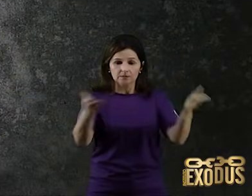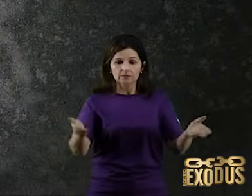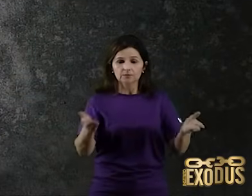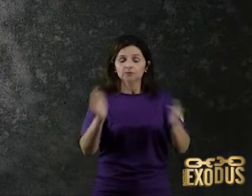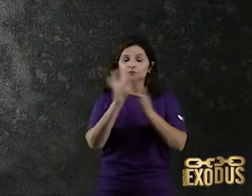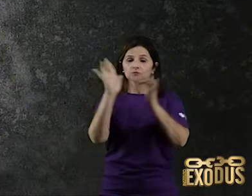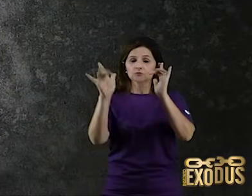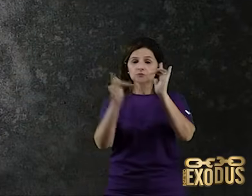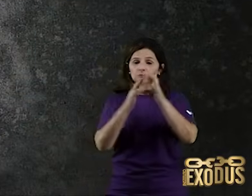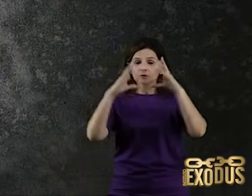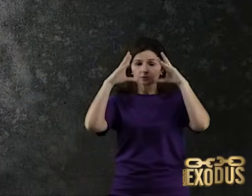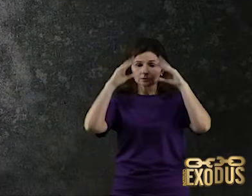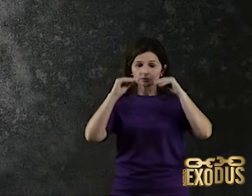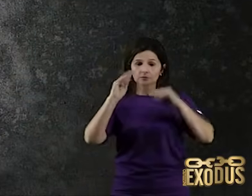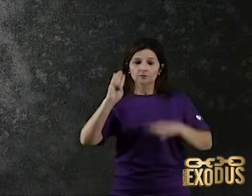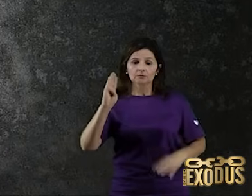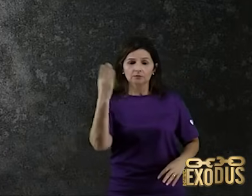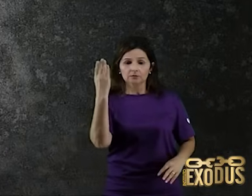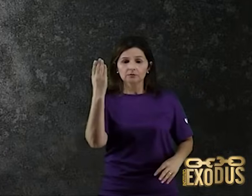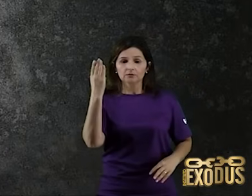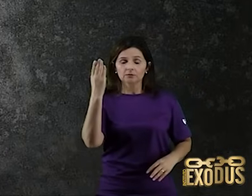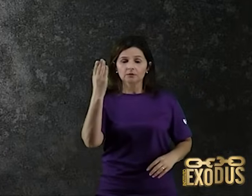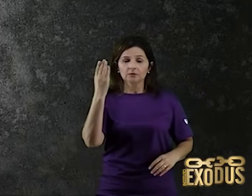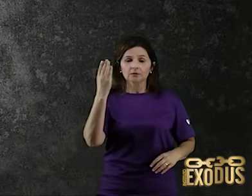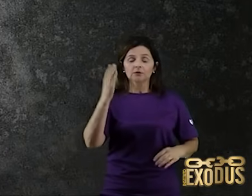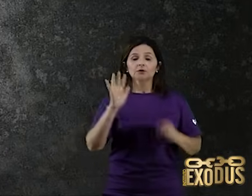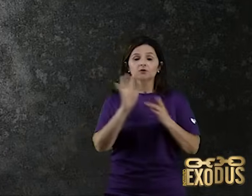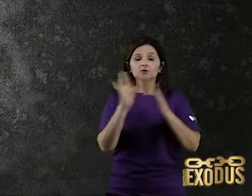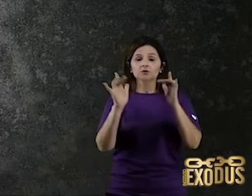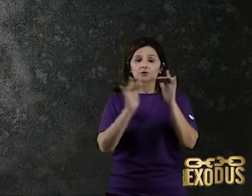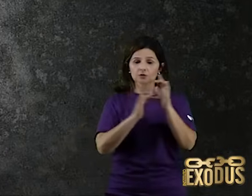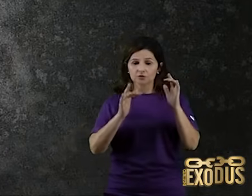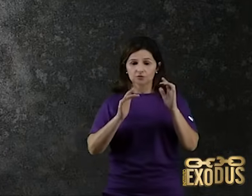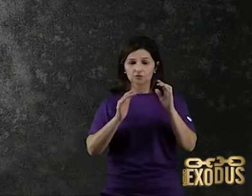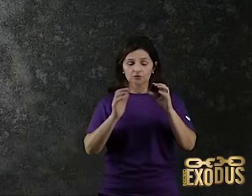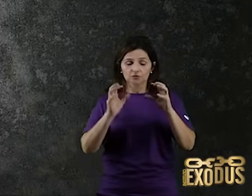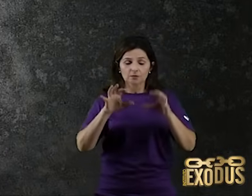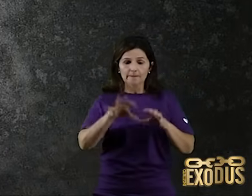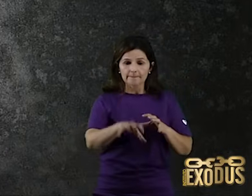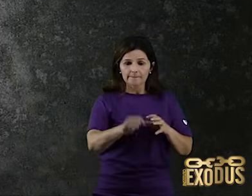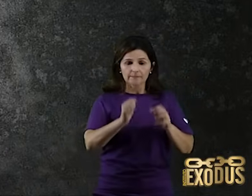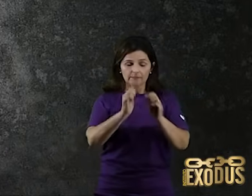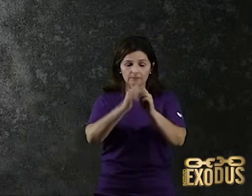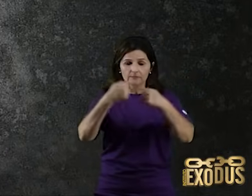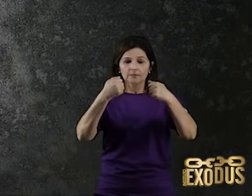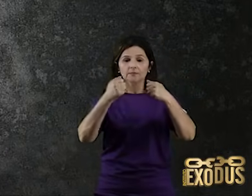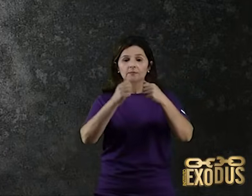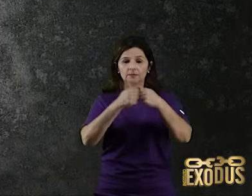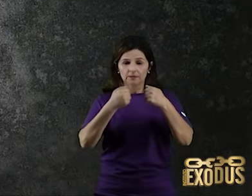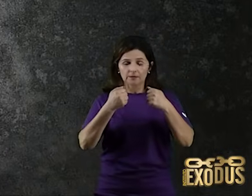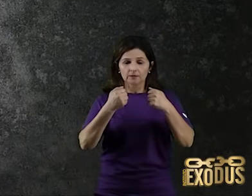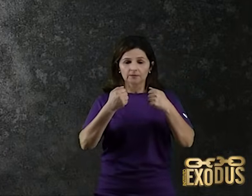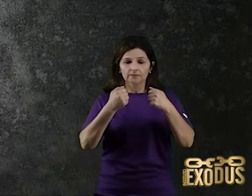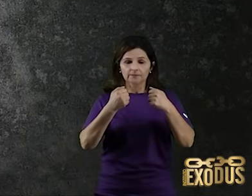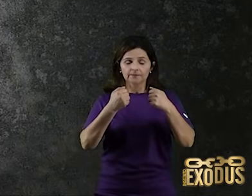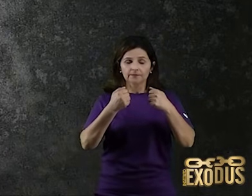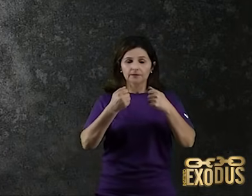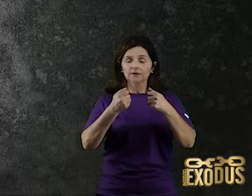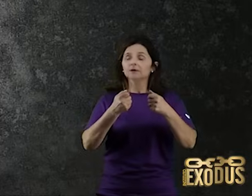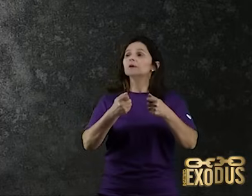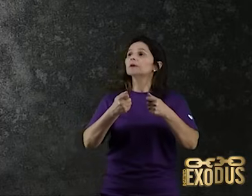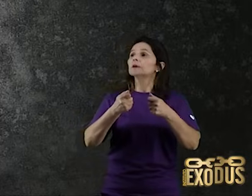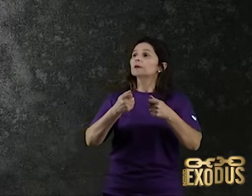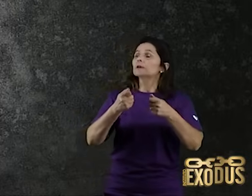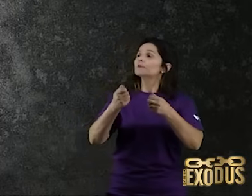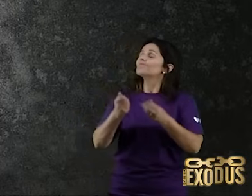foi traído olhae tomou pão ó como é que ele vai celebrar o pacto e tendo dado Graças Partiu